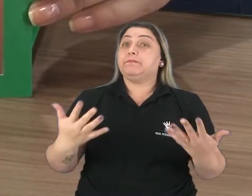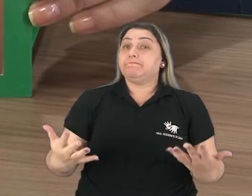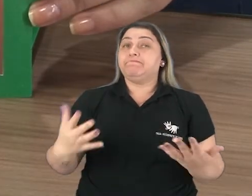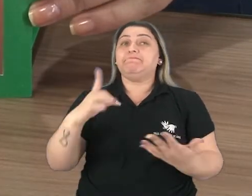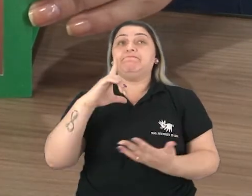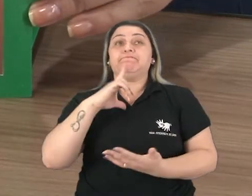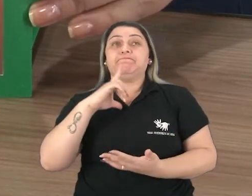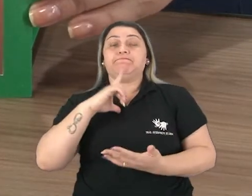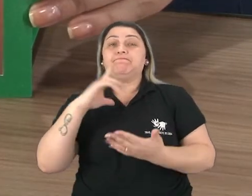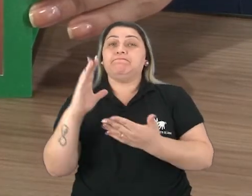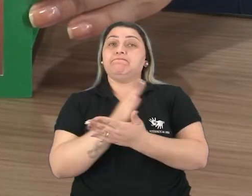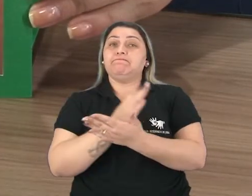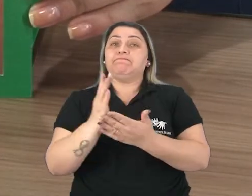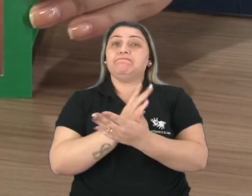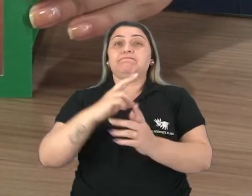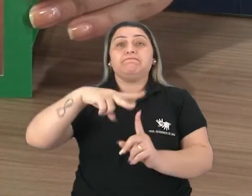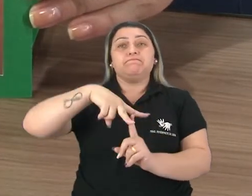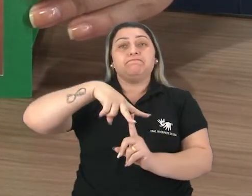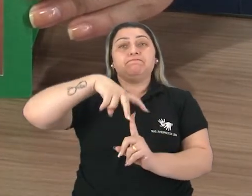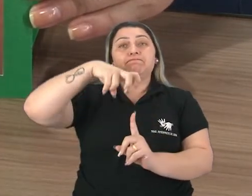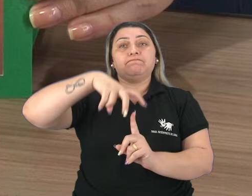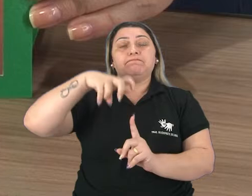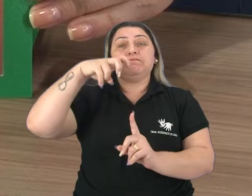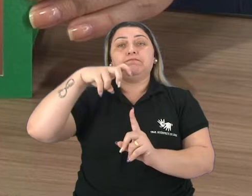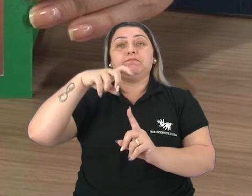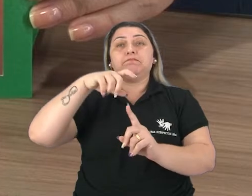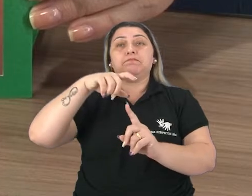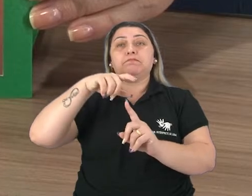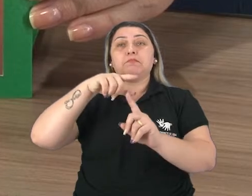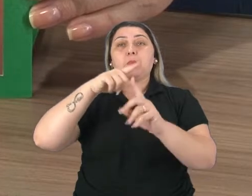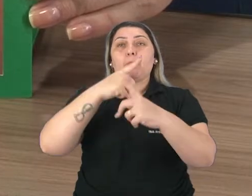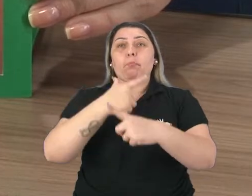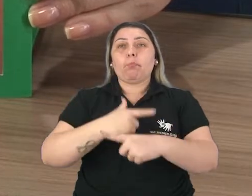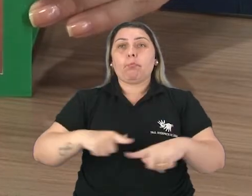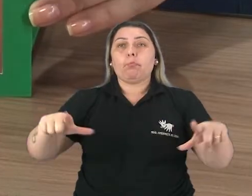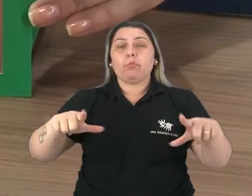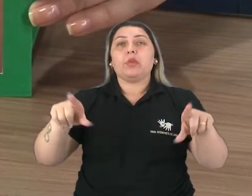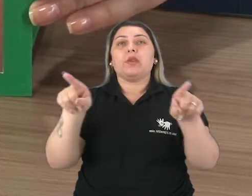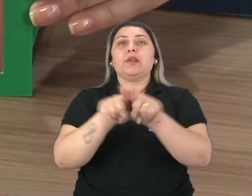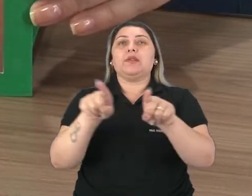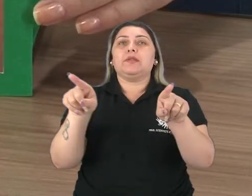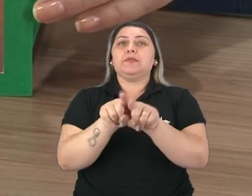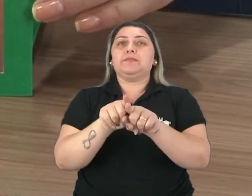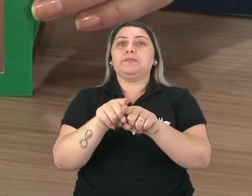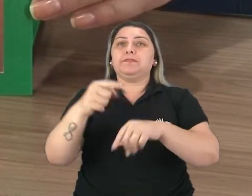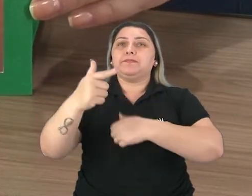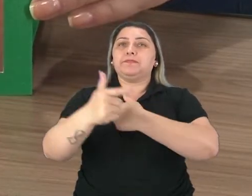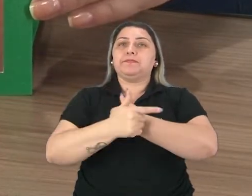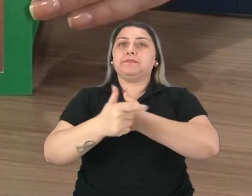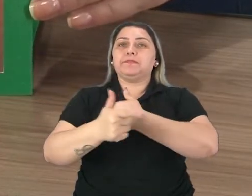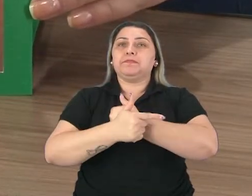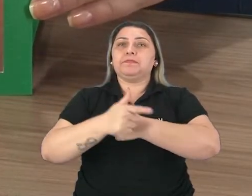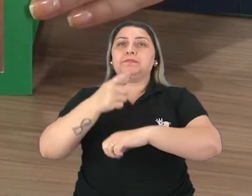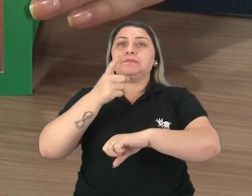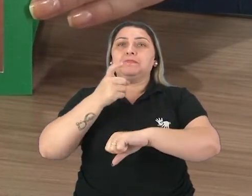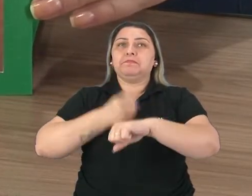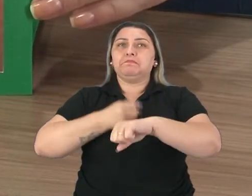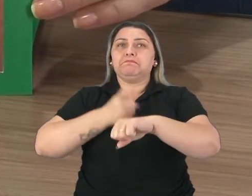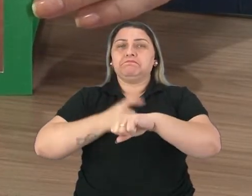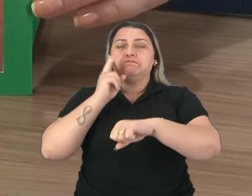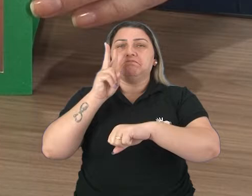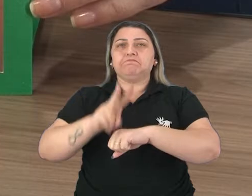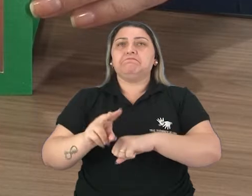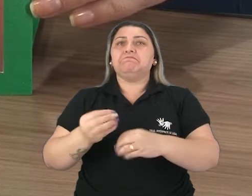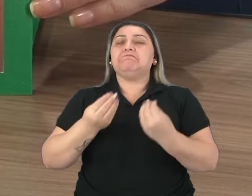Tem algumas garrafas PET, né, vazias, e também um papelão, vocês estão observando? Para